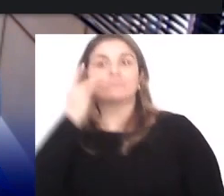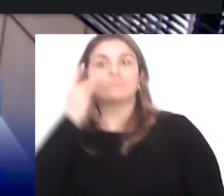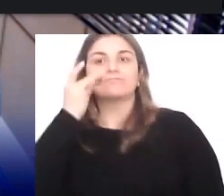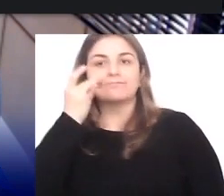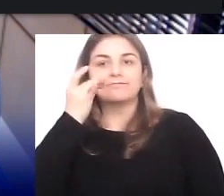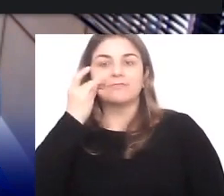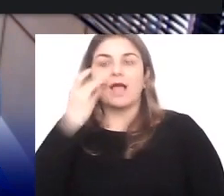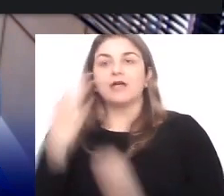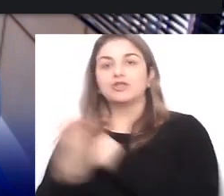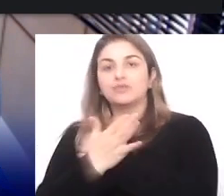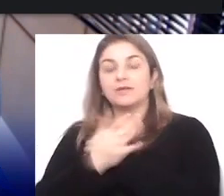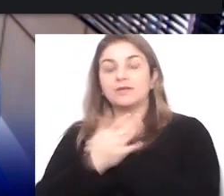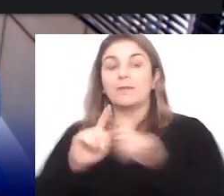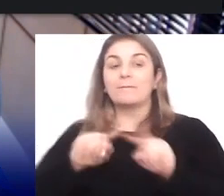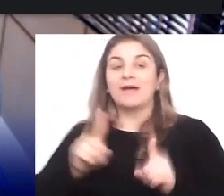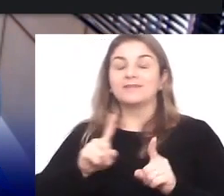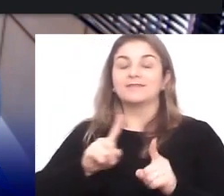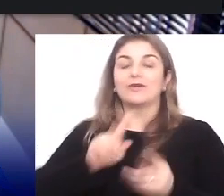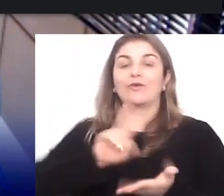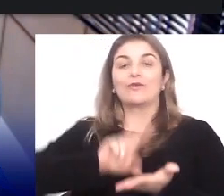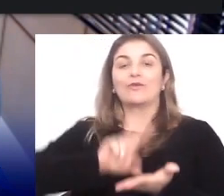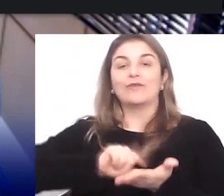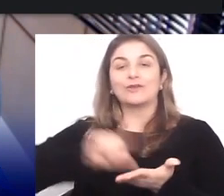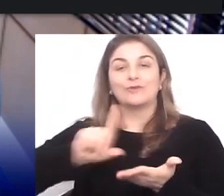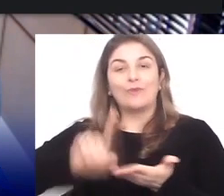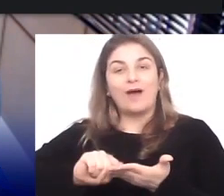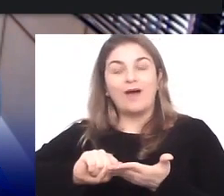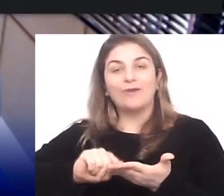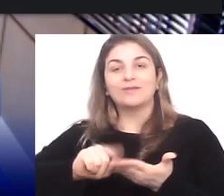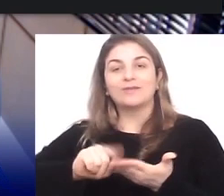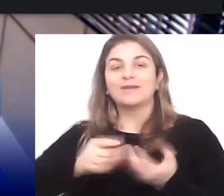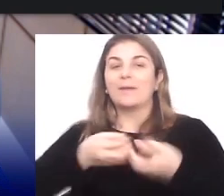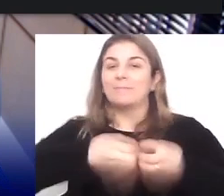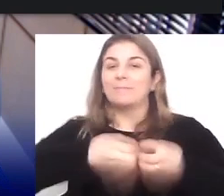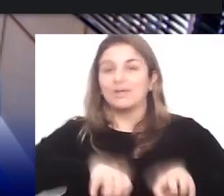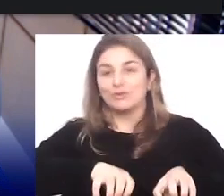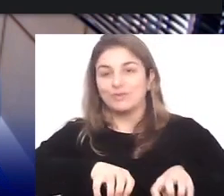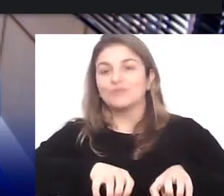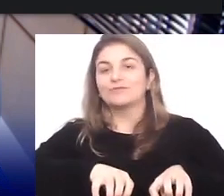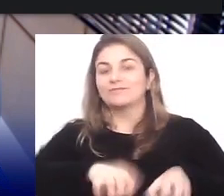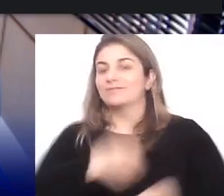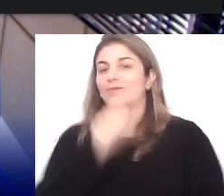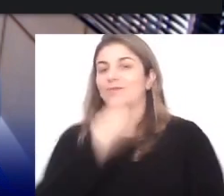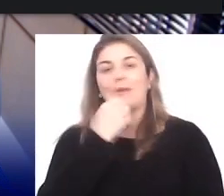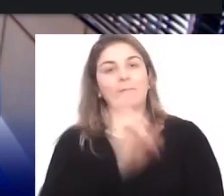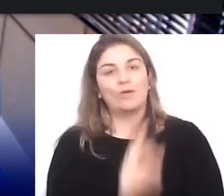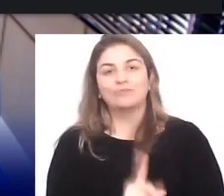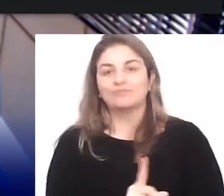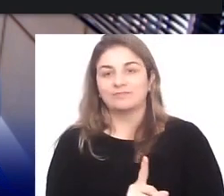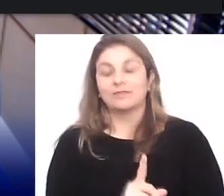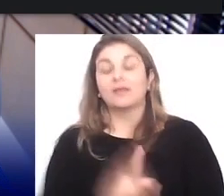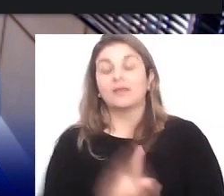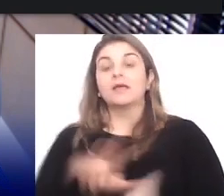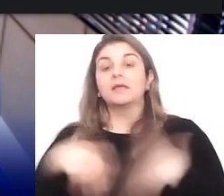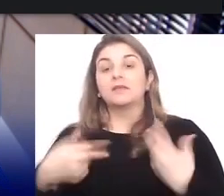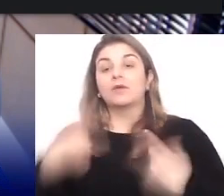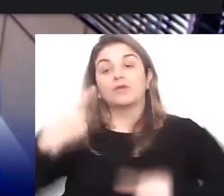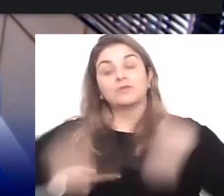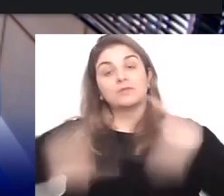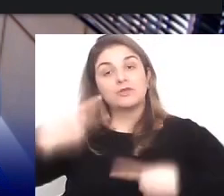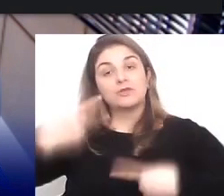mas prejudica seriamente em outra. Então, aqui, eu lanço uma pergunta, que é o que eu vou tentar debater, que são duas